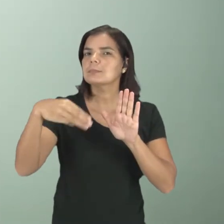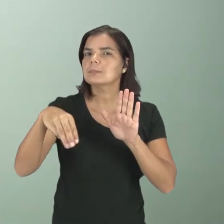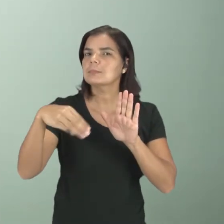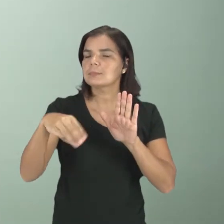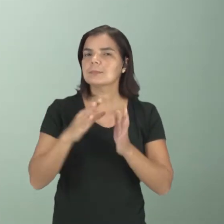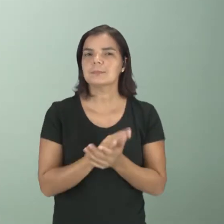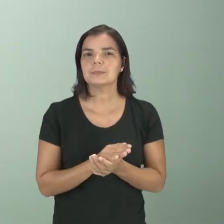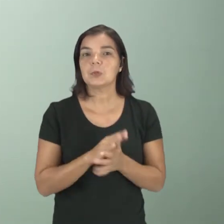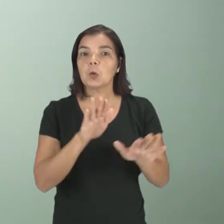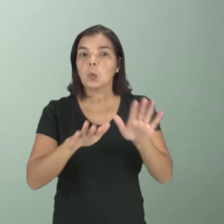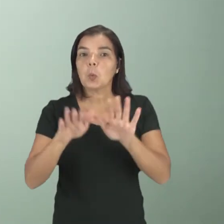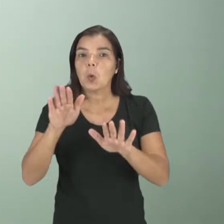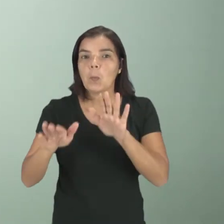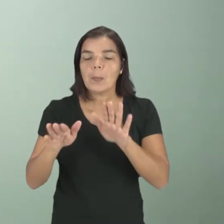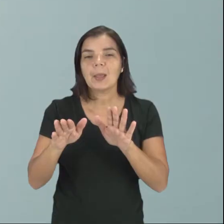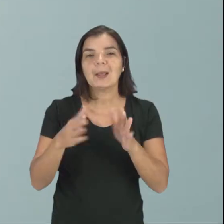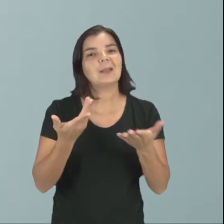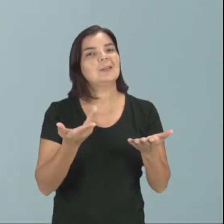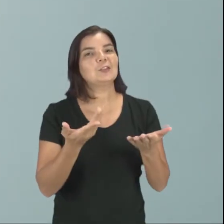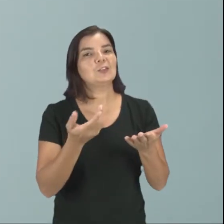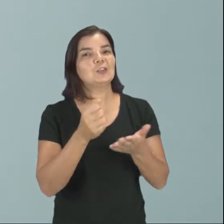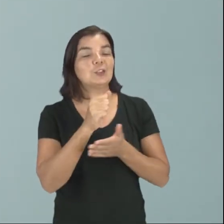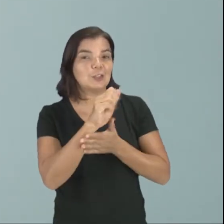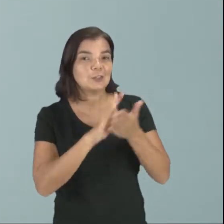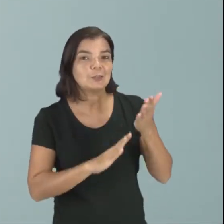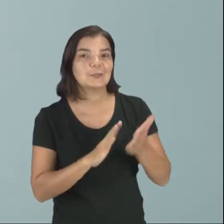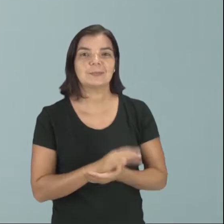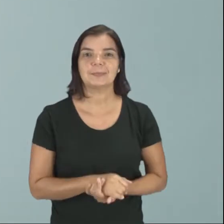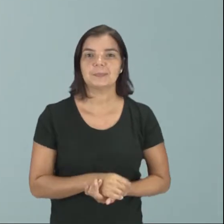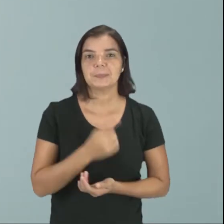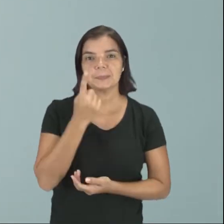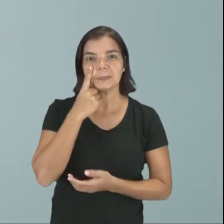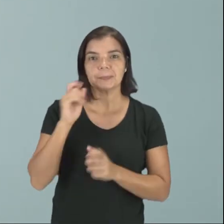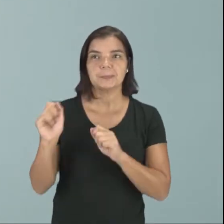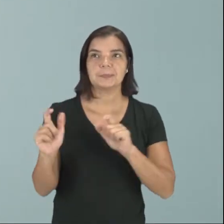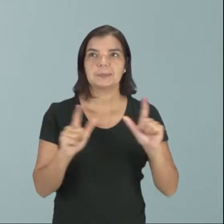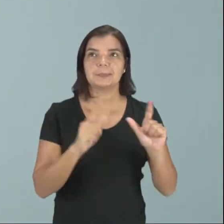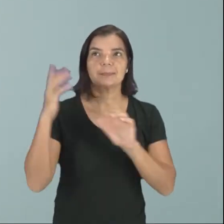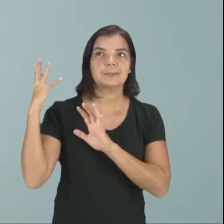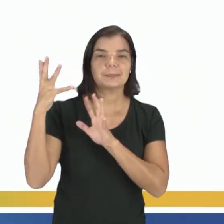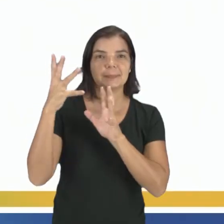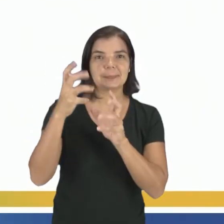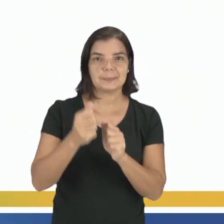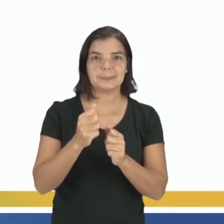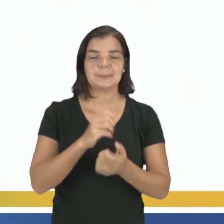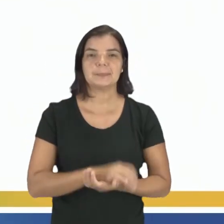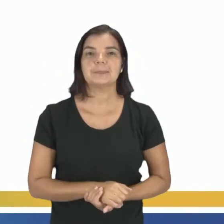em determinadas situações? Olho na telinha, vamos revisar e aplicar.